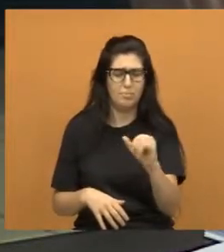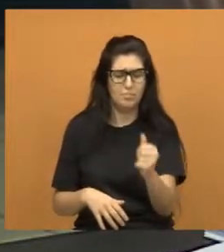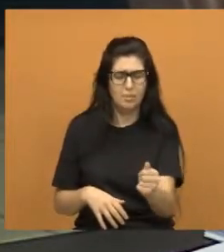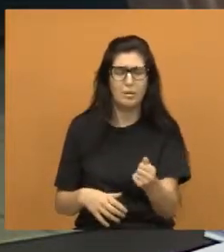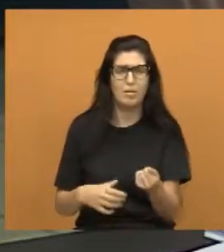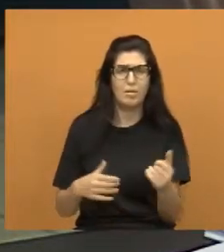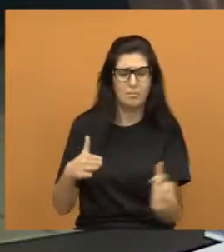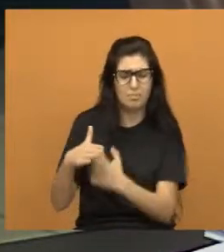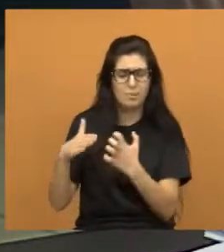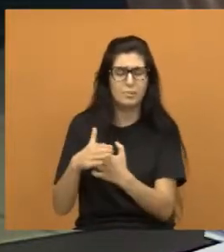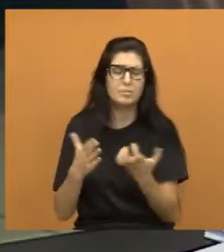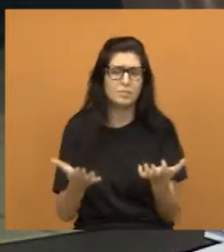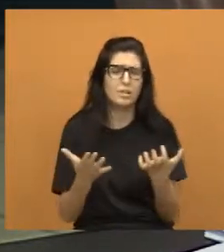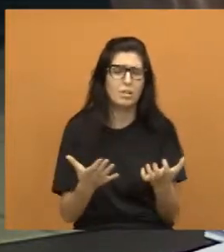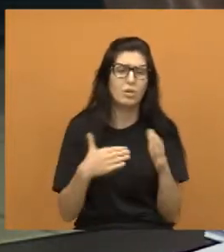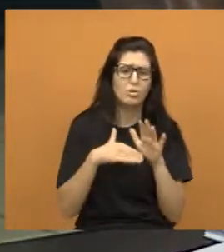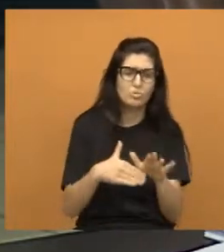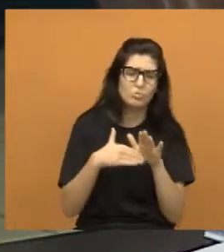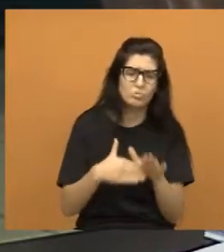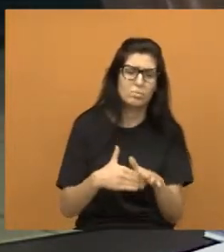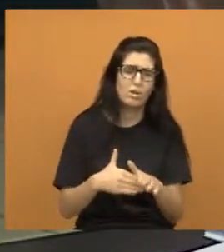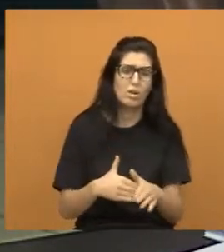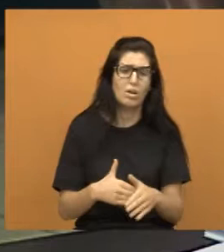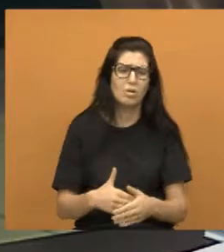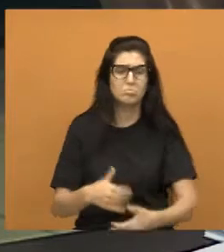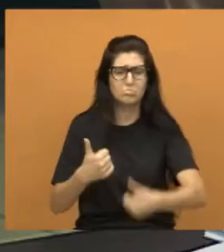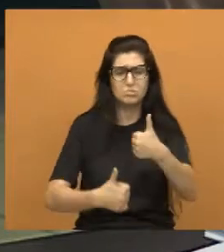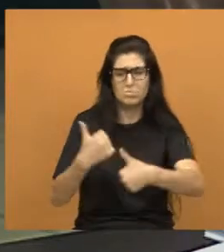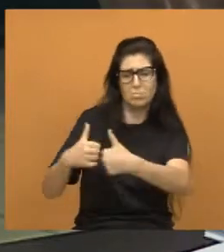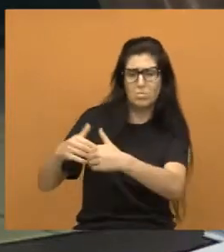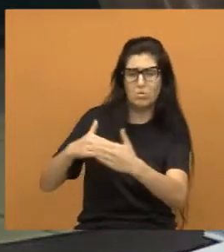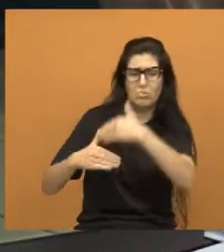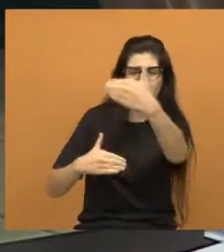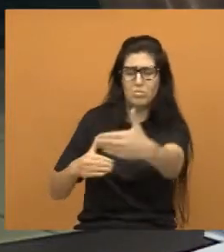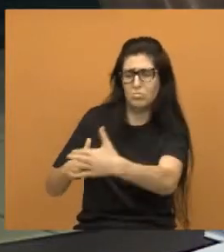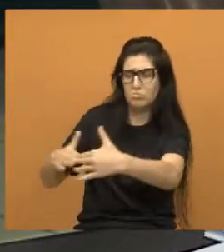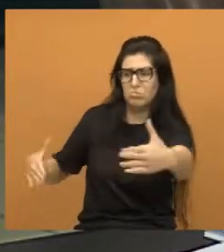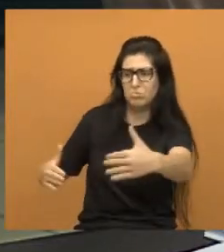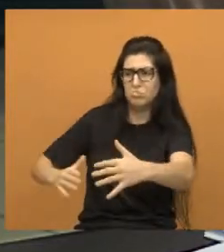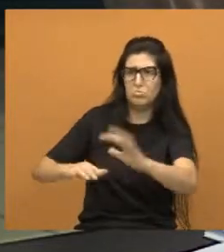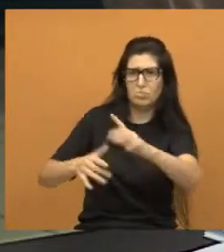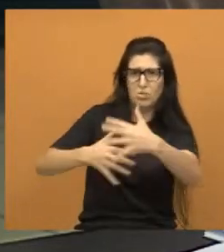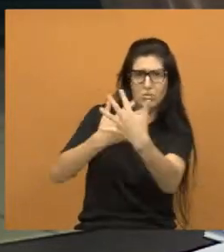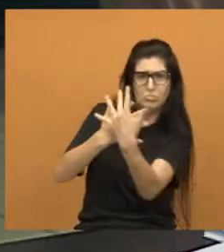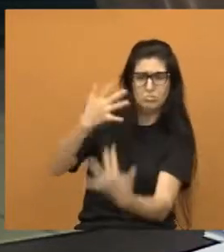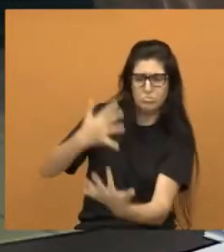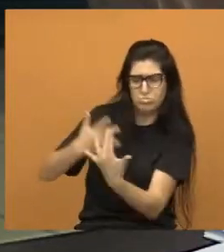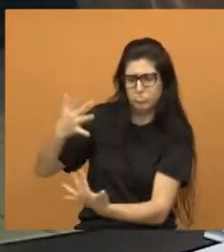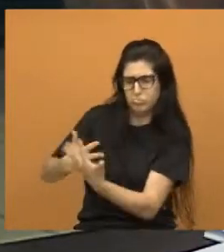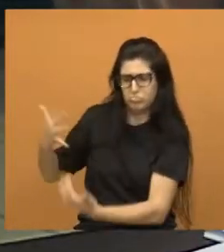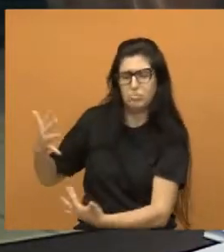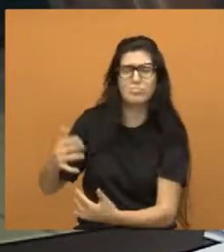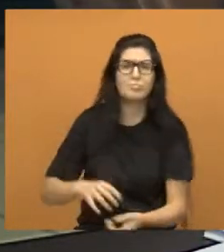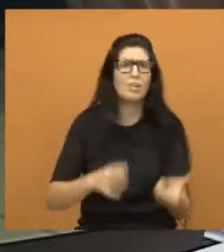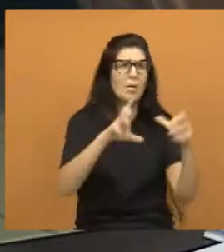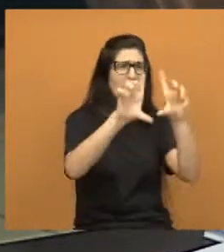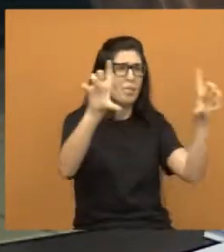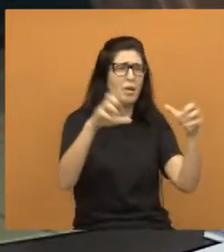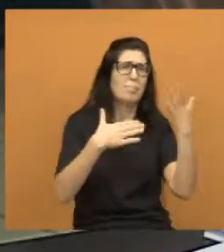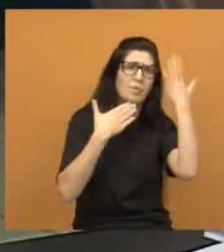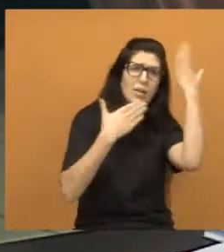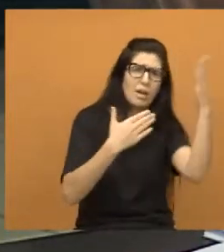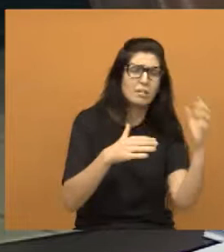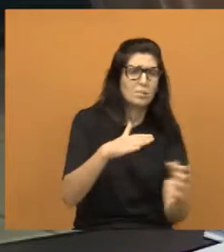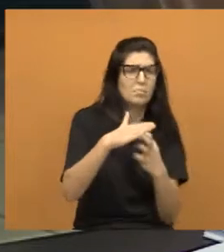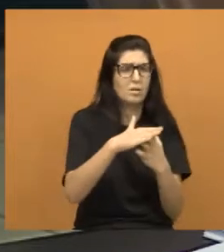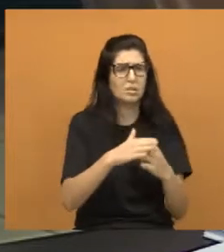o campo, colocar um alambrado no campo, e, logicamente, você vai pôr uma placa lá de agradecimento a ela, é o mínimo. Agora, tem uma lei, que já é uma